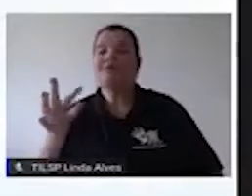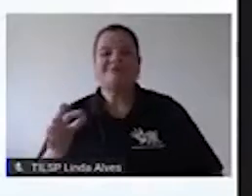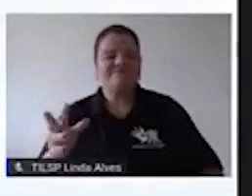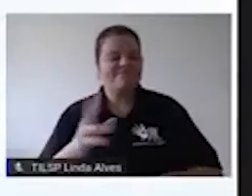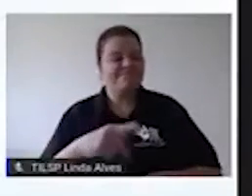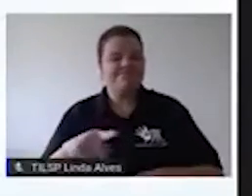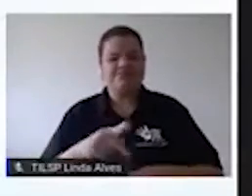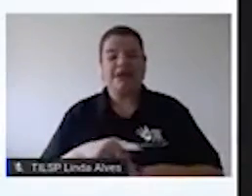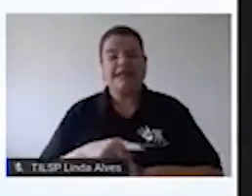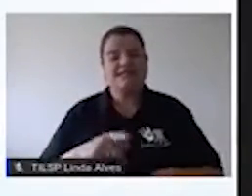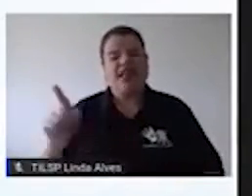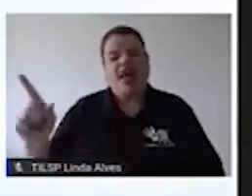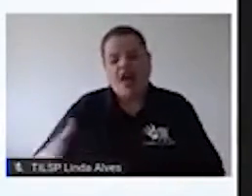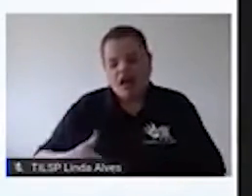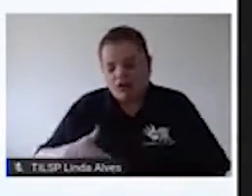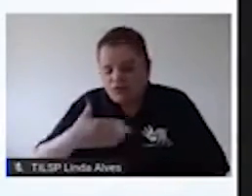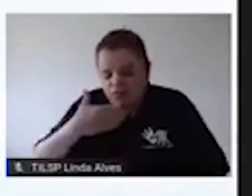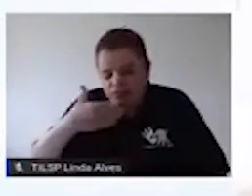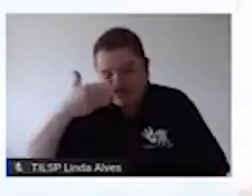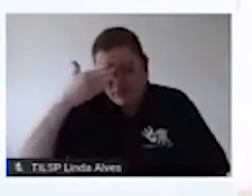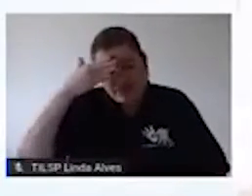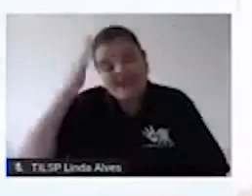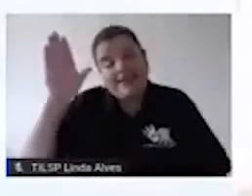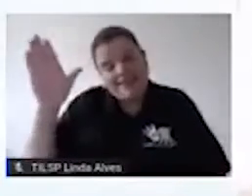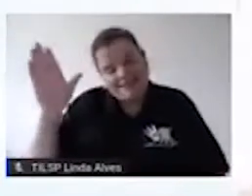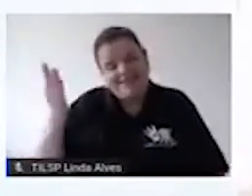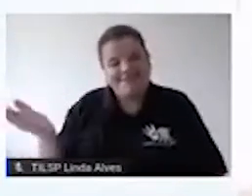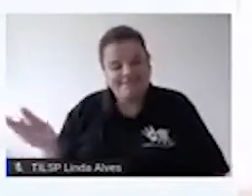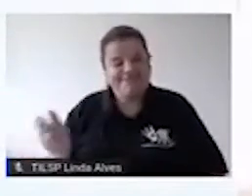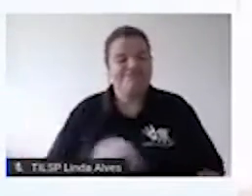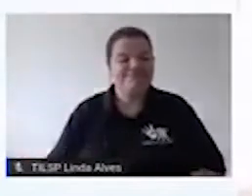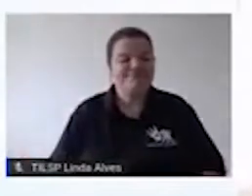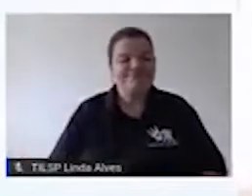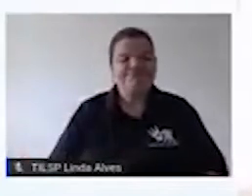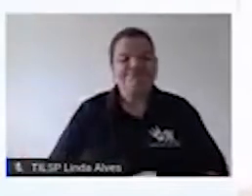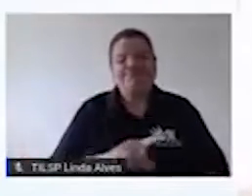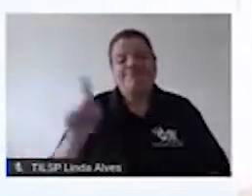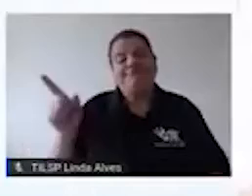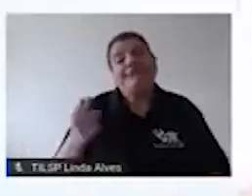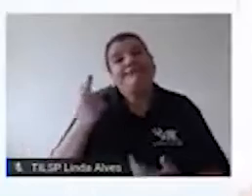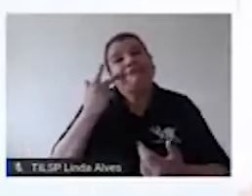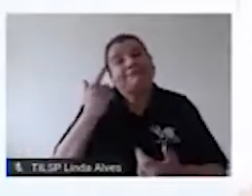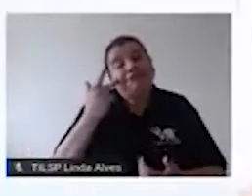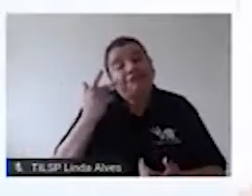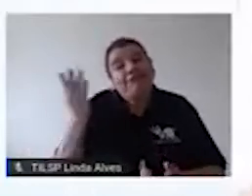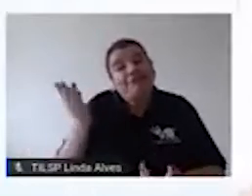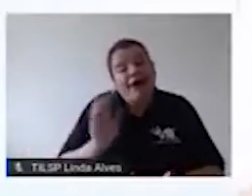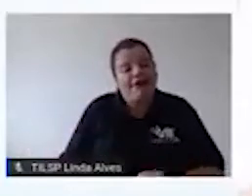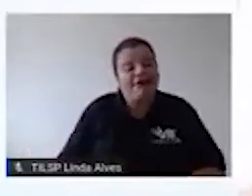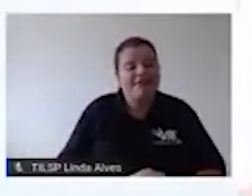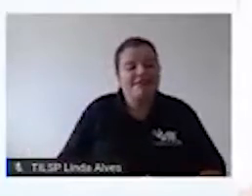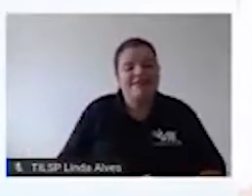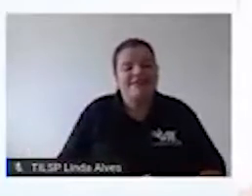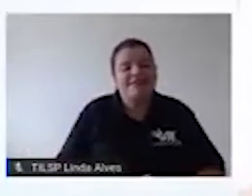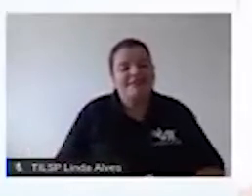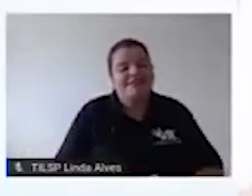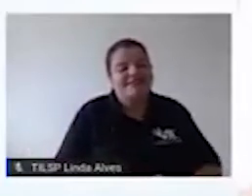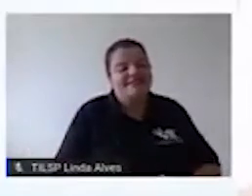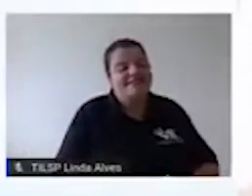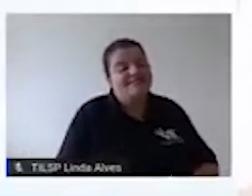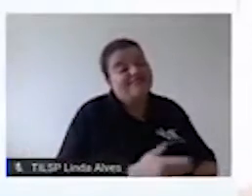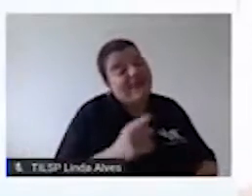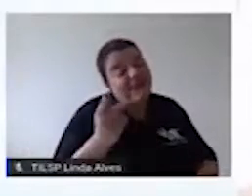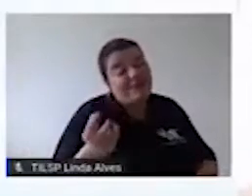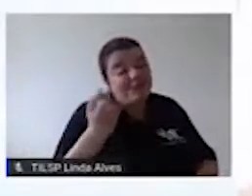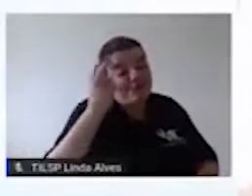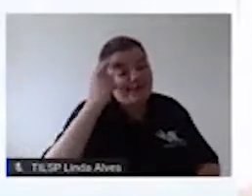do Oriente que não ratificaram. Normal, né? Ah, Normal não, quer dizer, agem dessa É, forma, não que seja